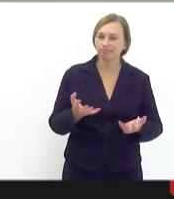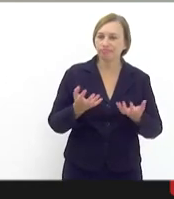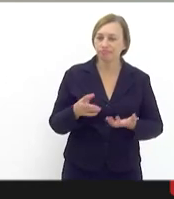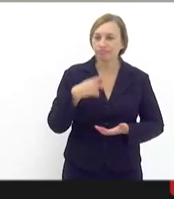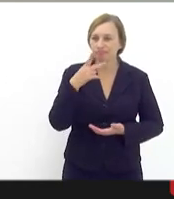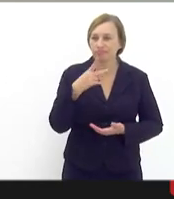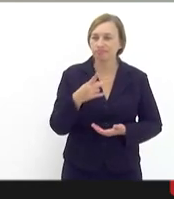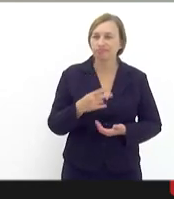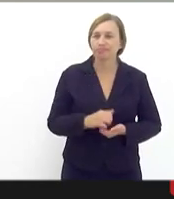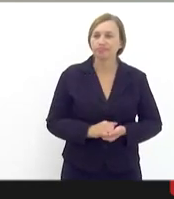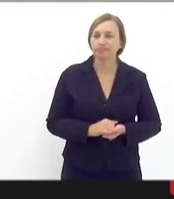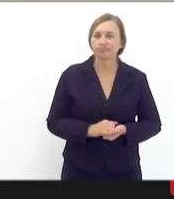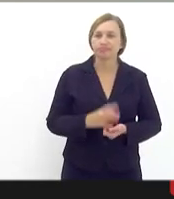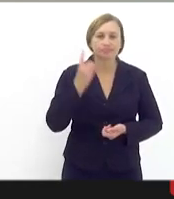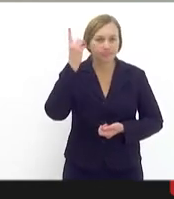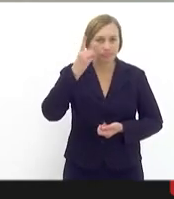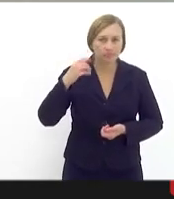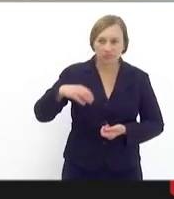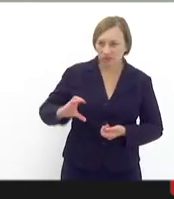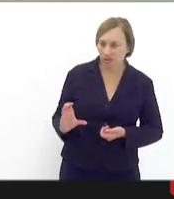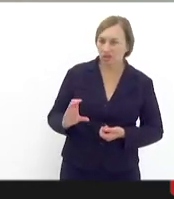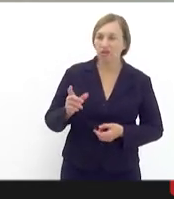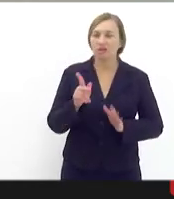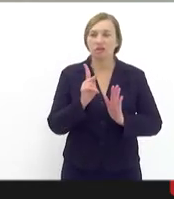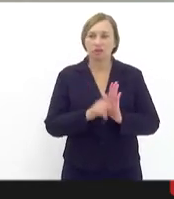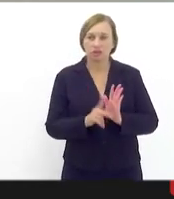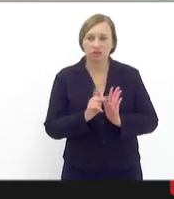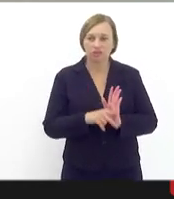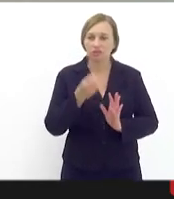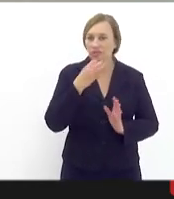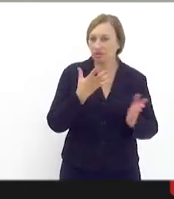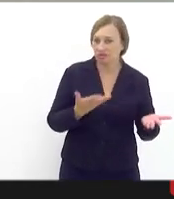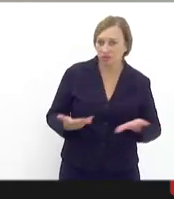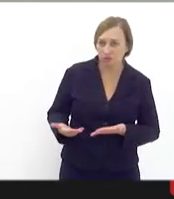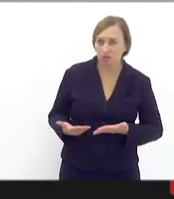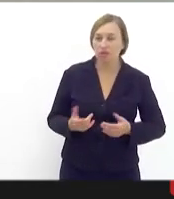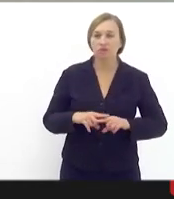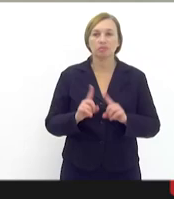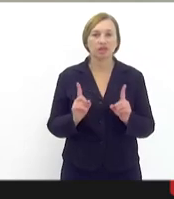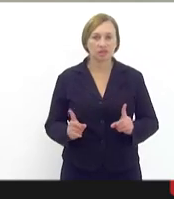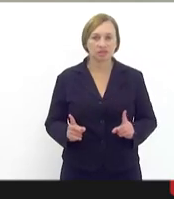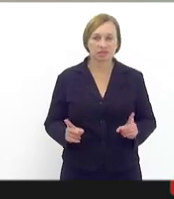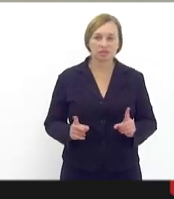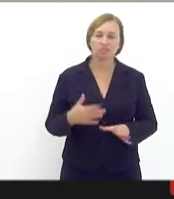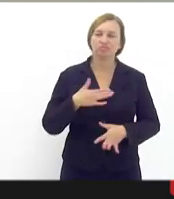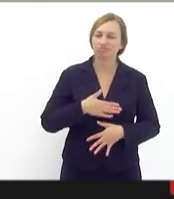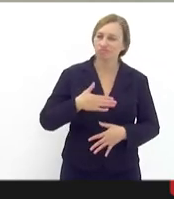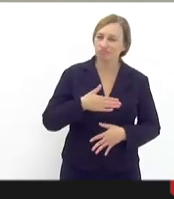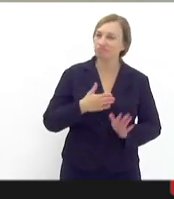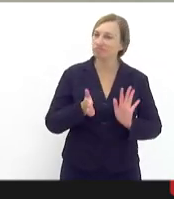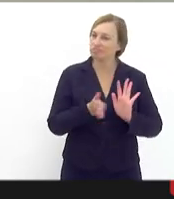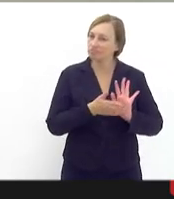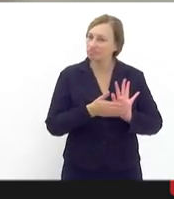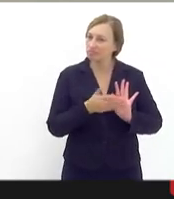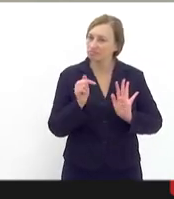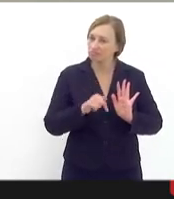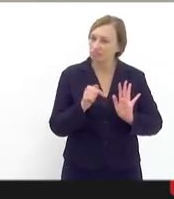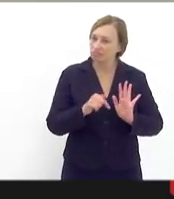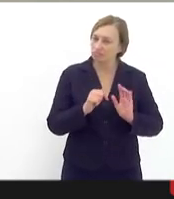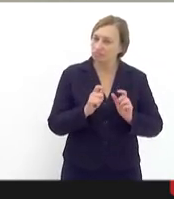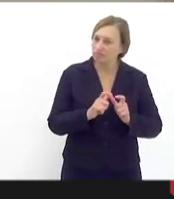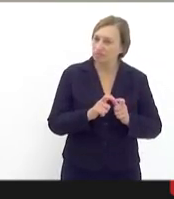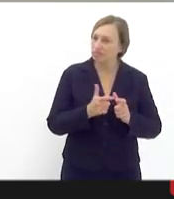é que, deputado Mink, o projeto ele é muito bem-vindo, mas eu gostaria de propor que houvesse